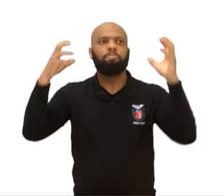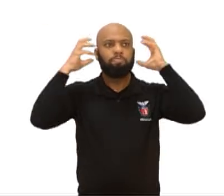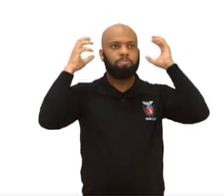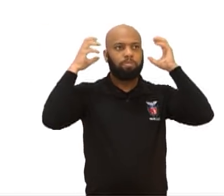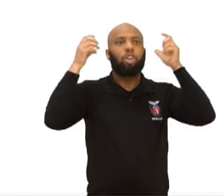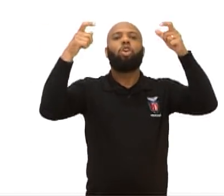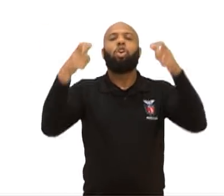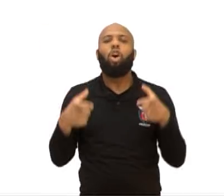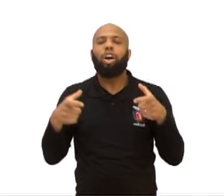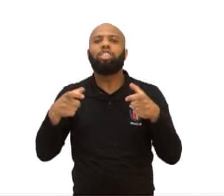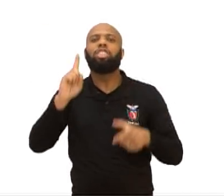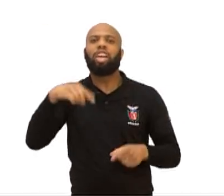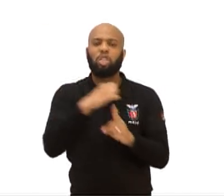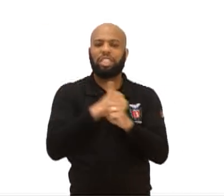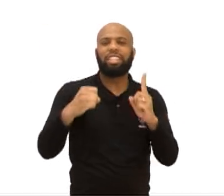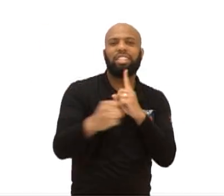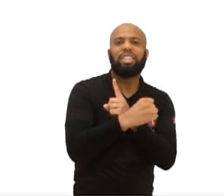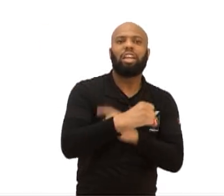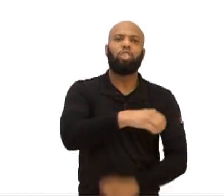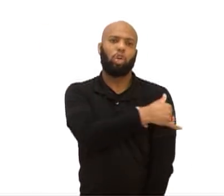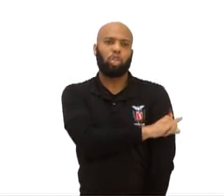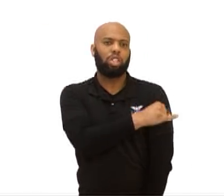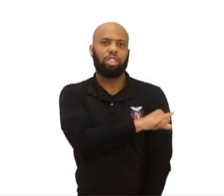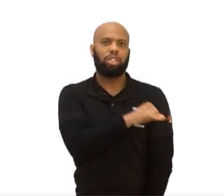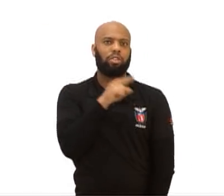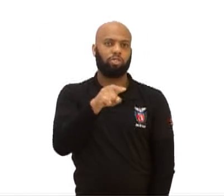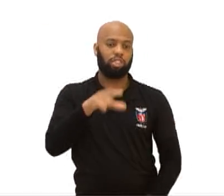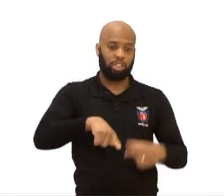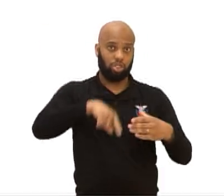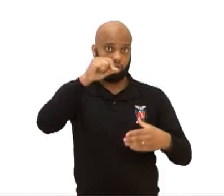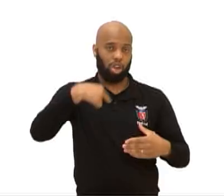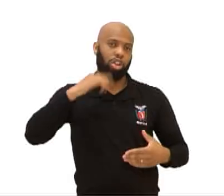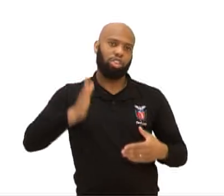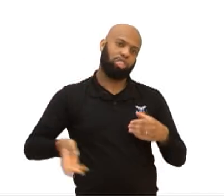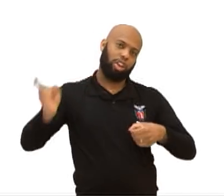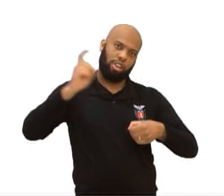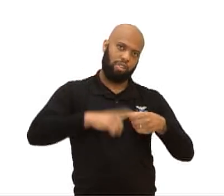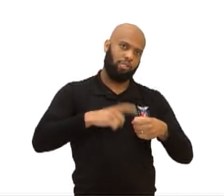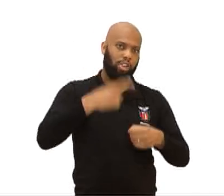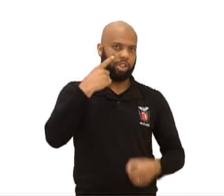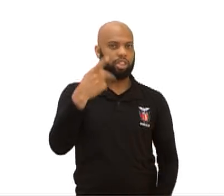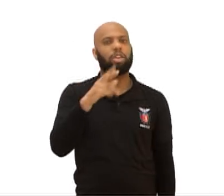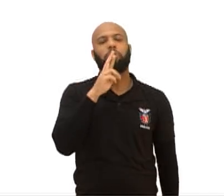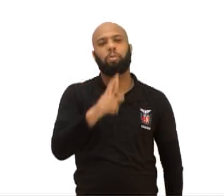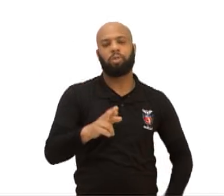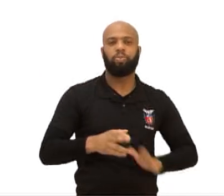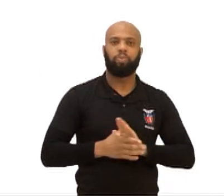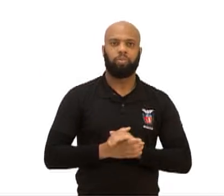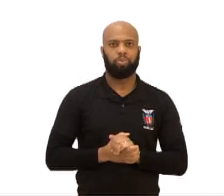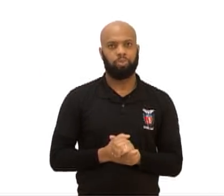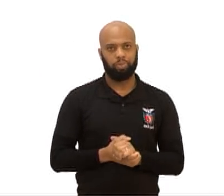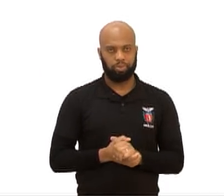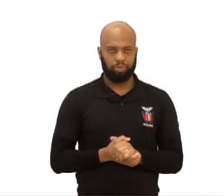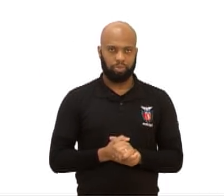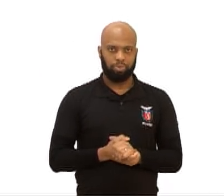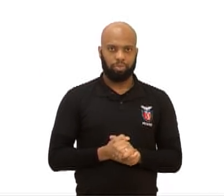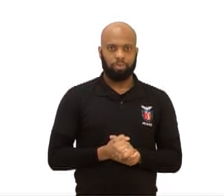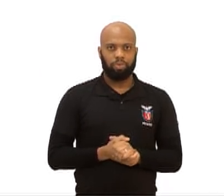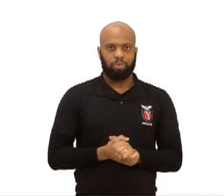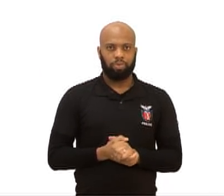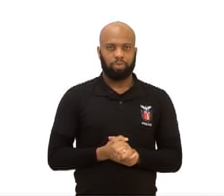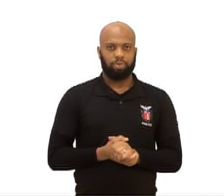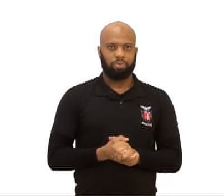de rádio Sociedade do Rio de Janeiro. Qual das alternativas é correta? Um minutinho para vocês pensarem e